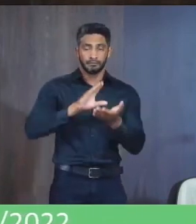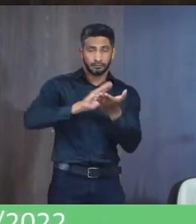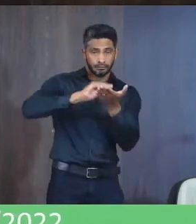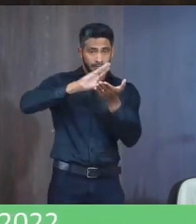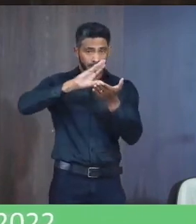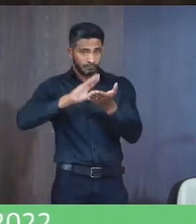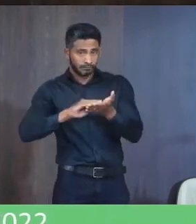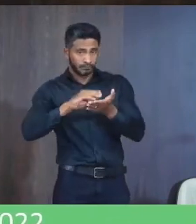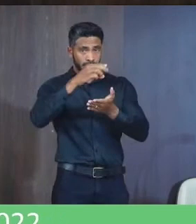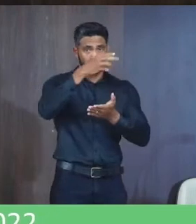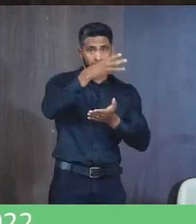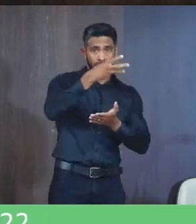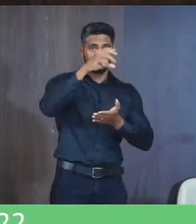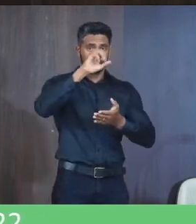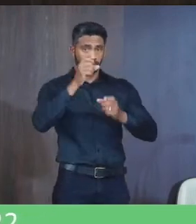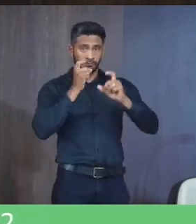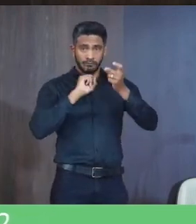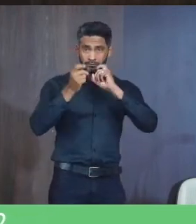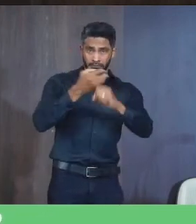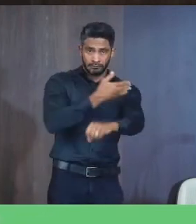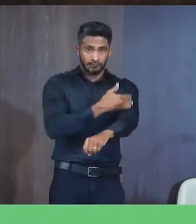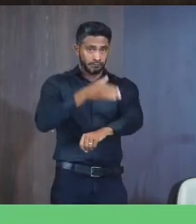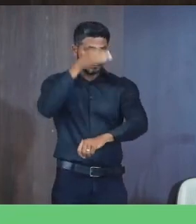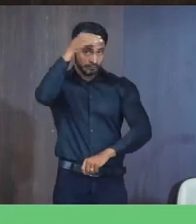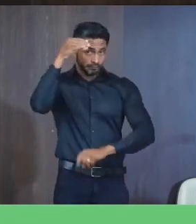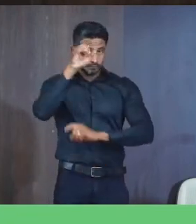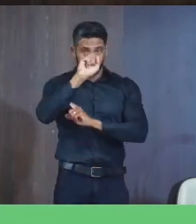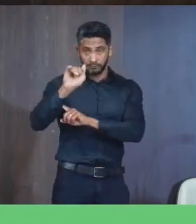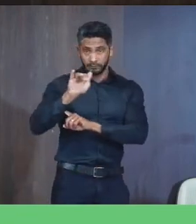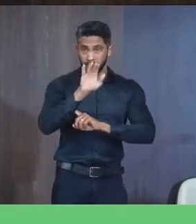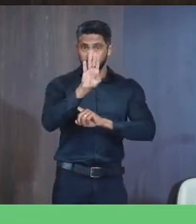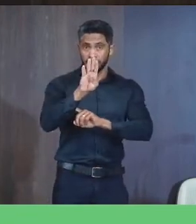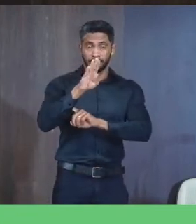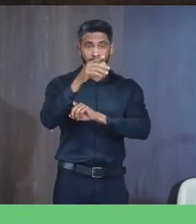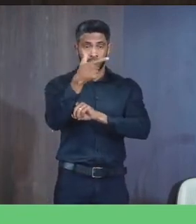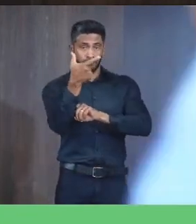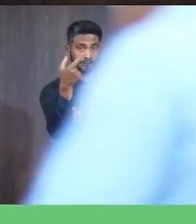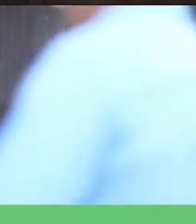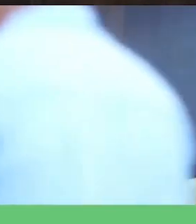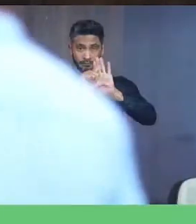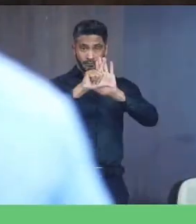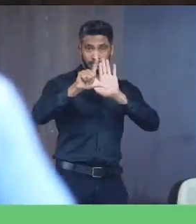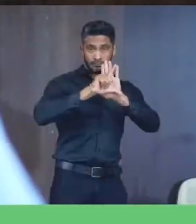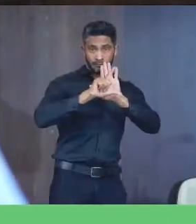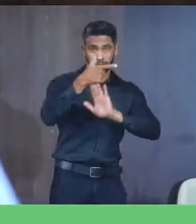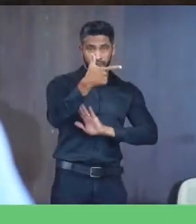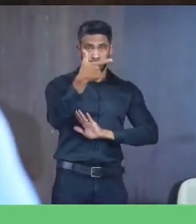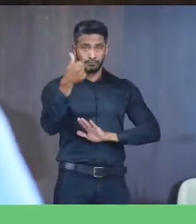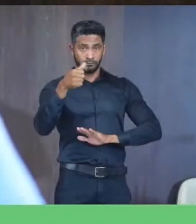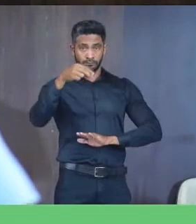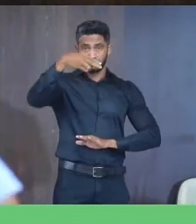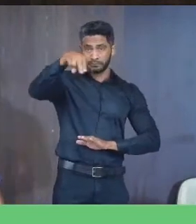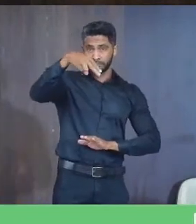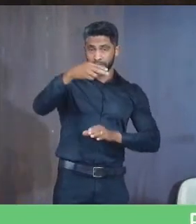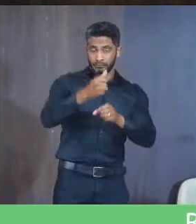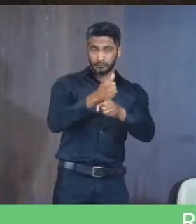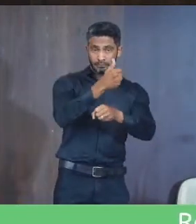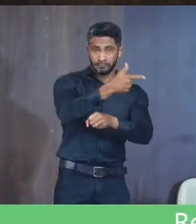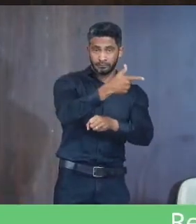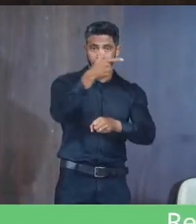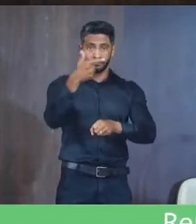Ata da 30ª reunião ordinária da Câmara Municipal de Janaúba da 20ª Legislatura em 21 de novembro de